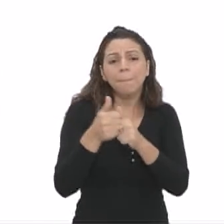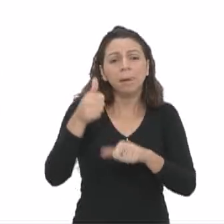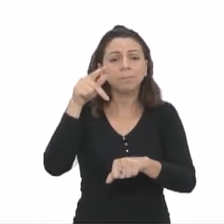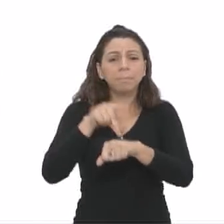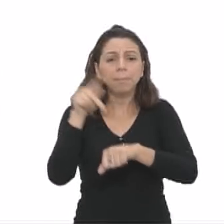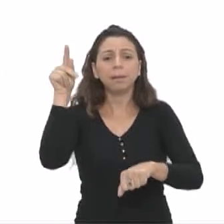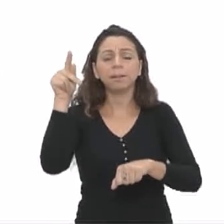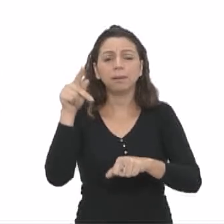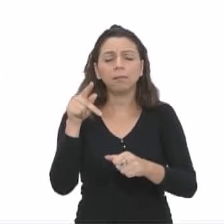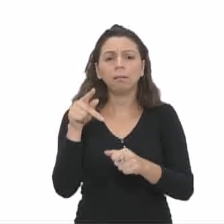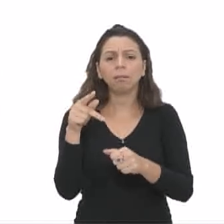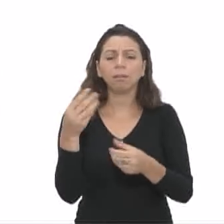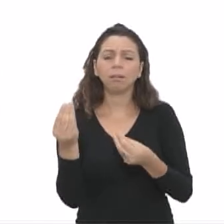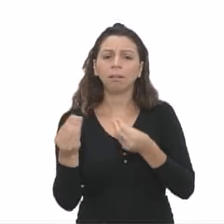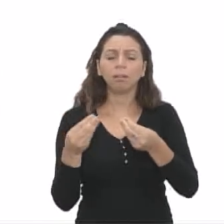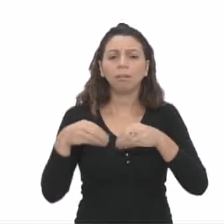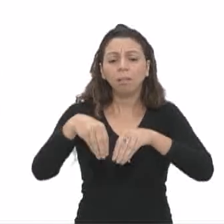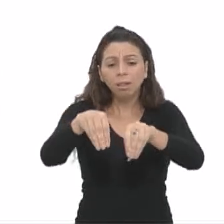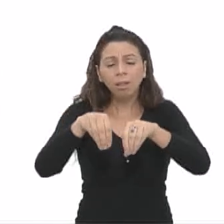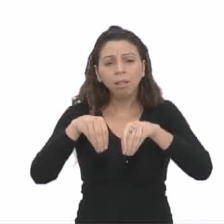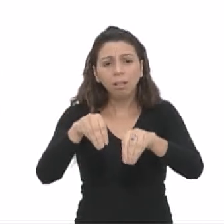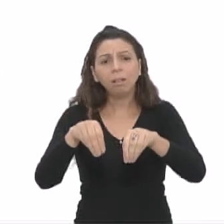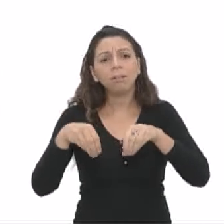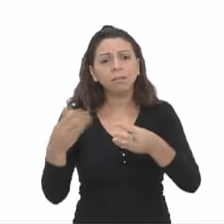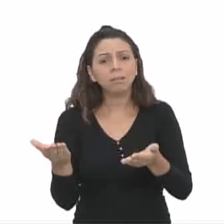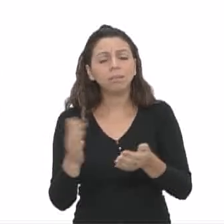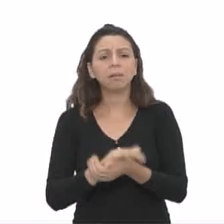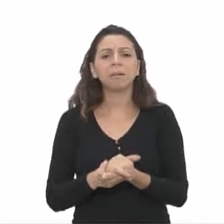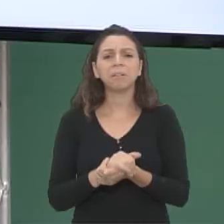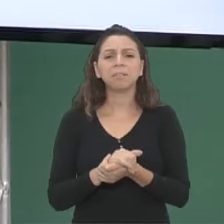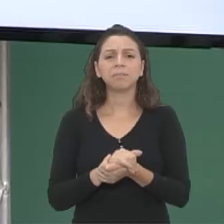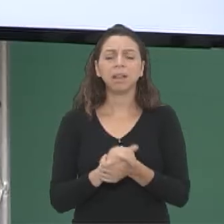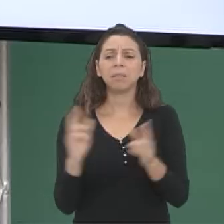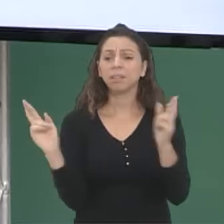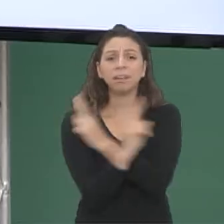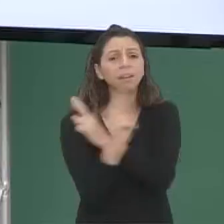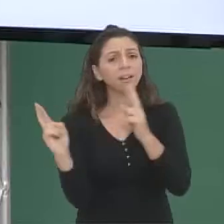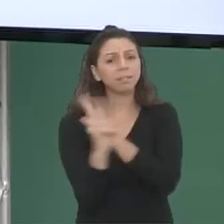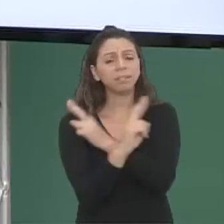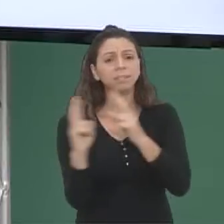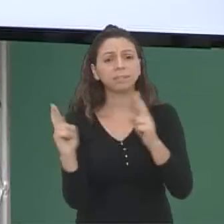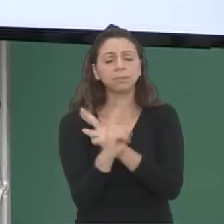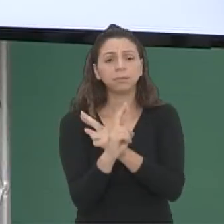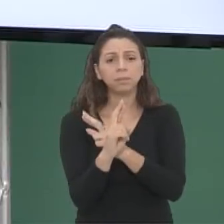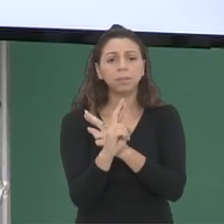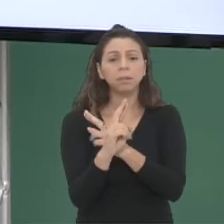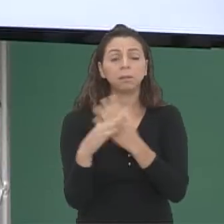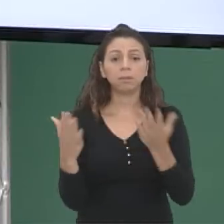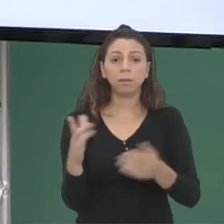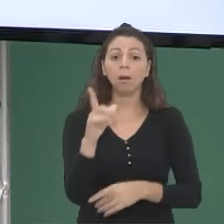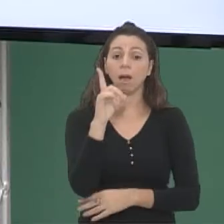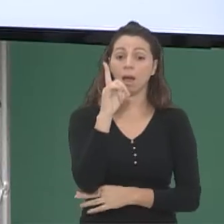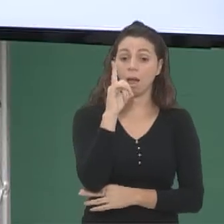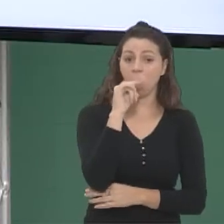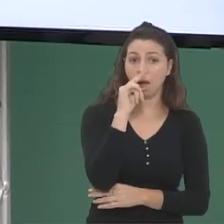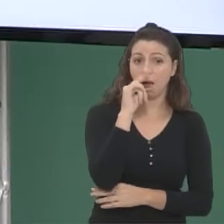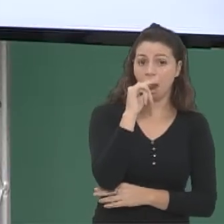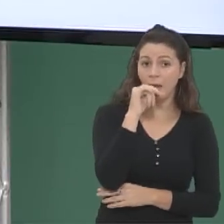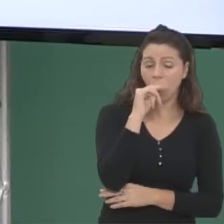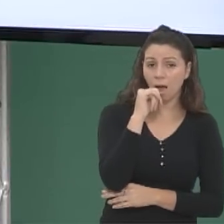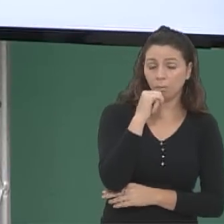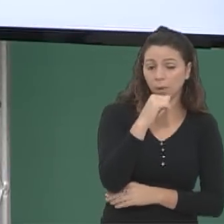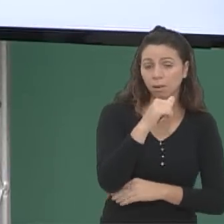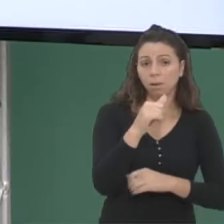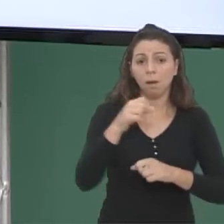e tem essa relação com o ditado? Então, a água vai batendo tanto nesta pedra, nesta